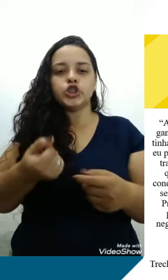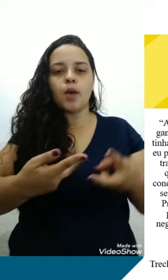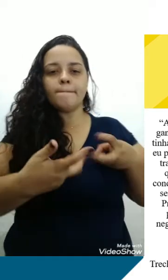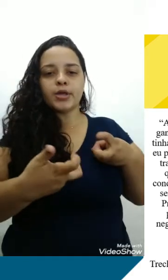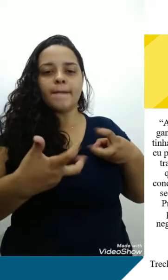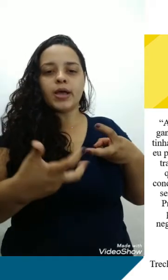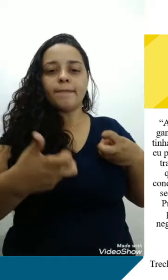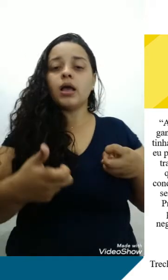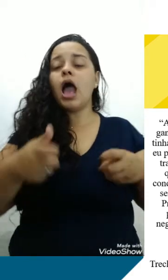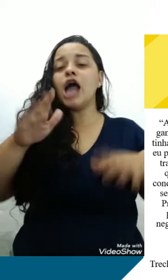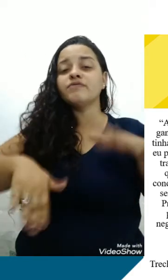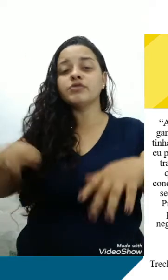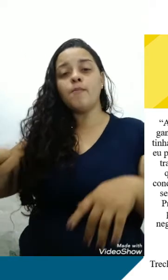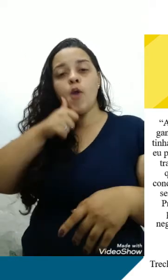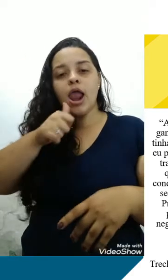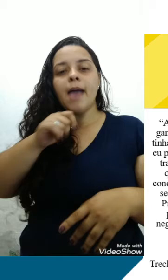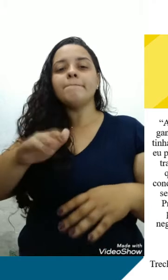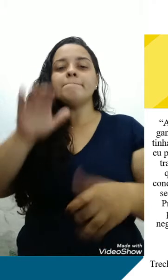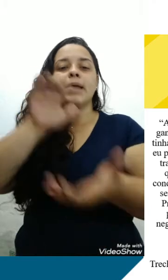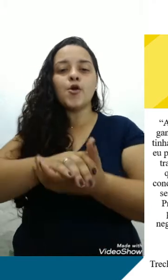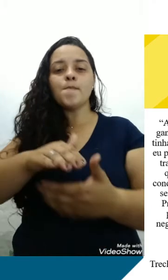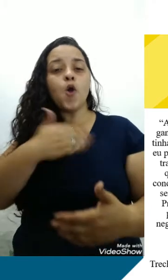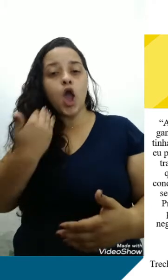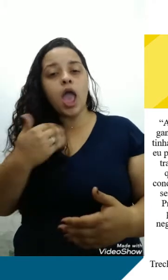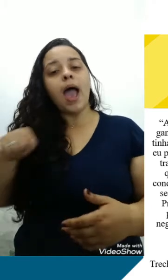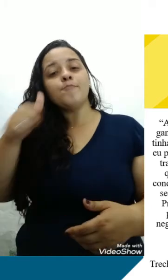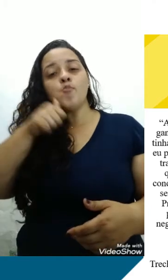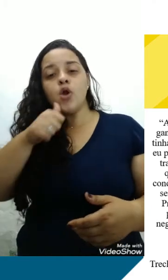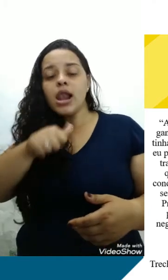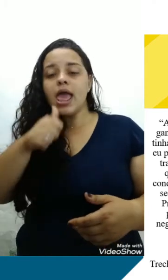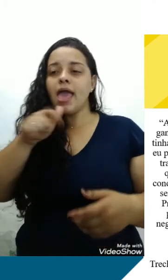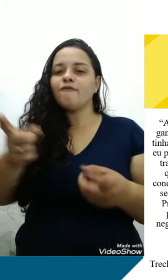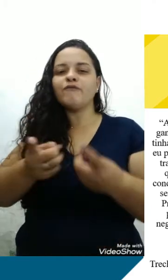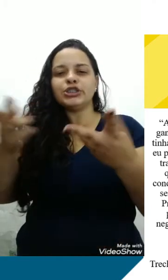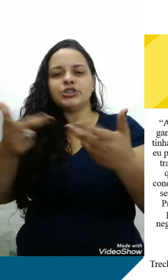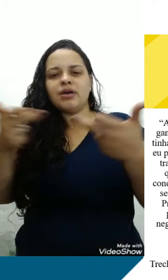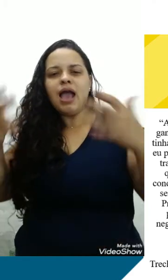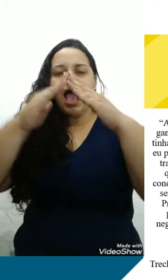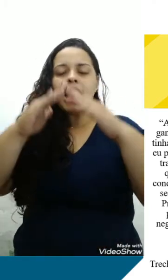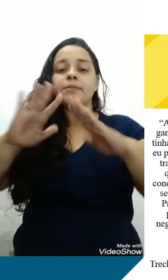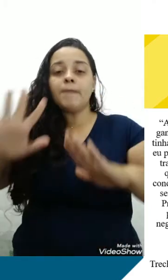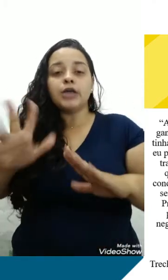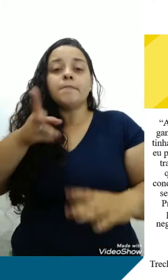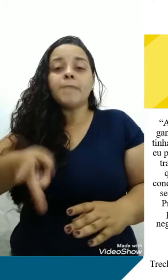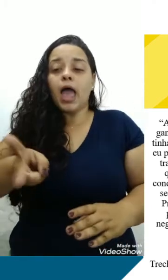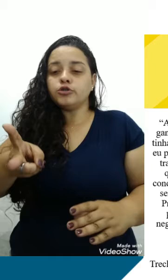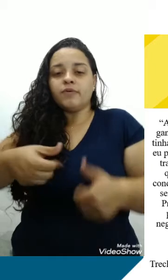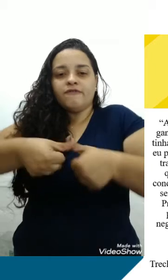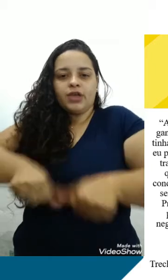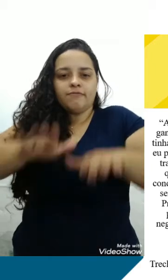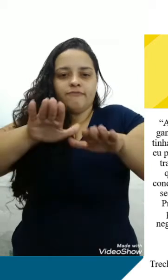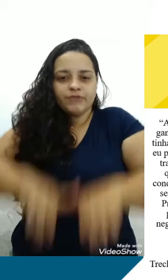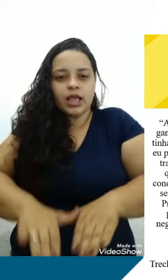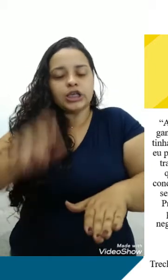Principalmente senhoras viúvas, que não sabiam tocar a propriedade deixada pelo falecido e se desfaziam dos negócios, mas conservavam os escravos, que